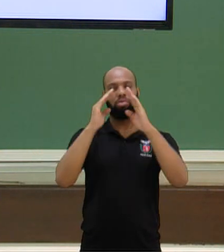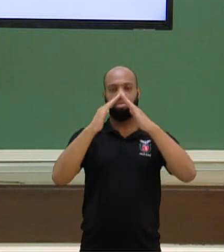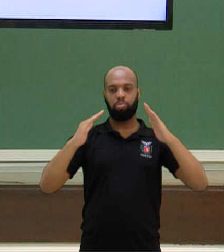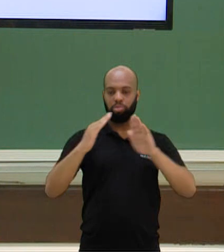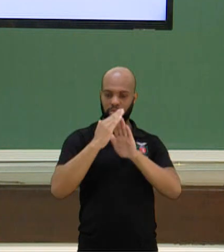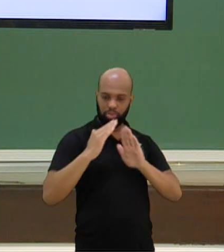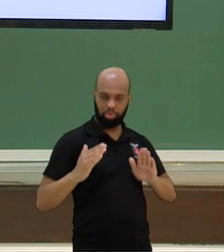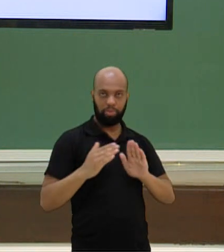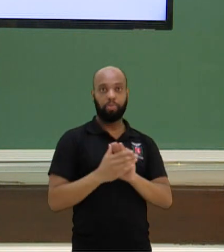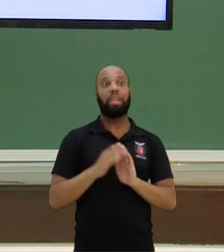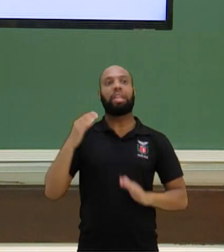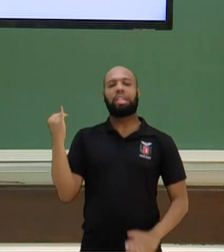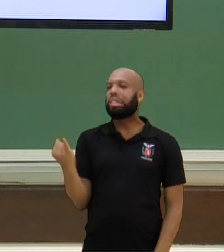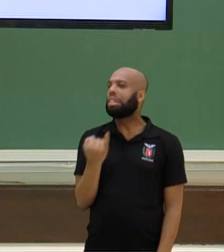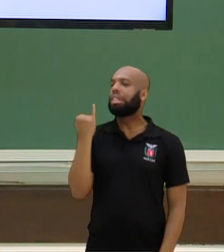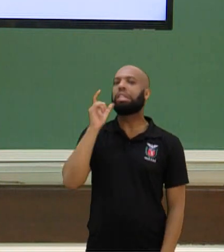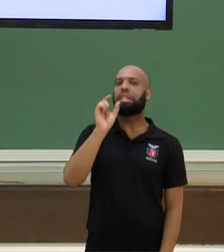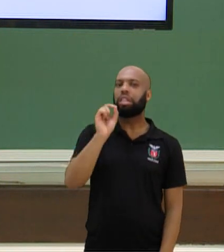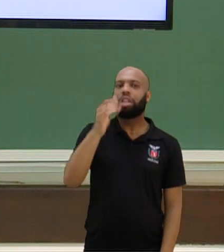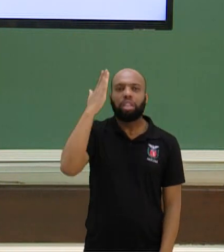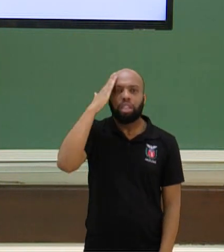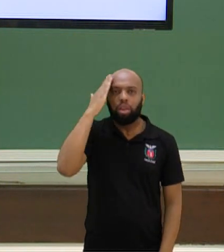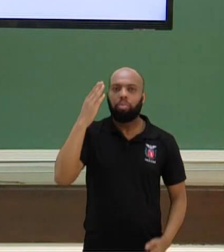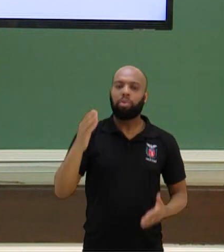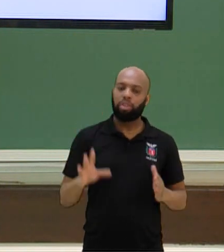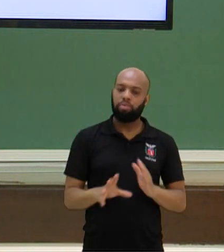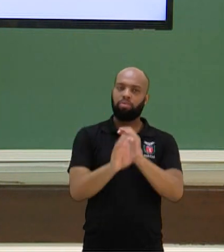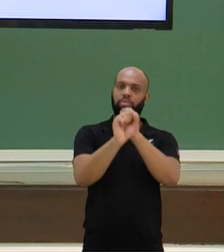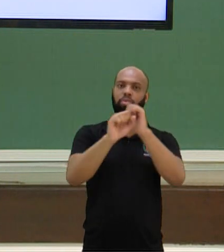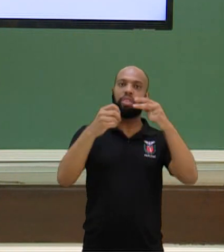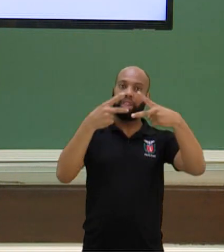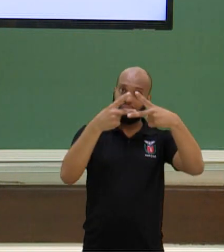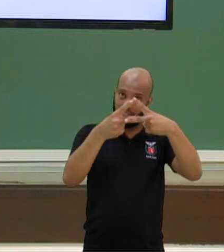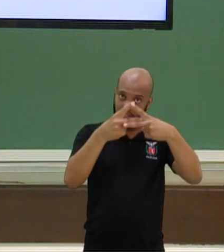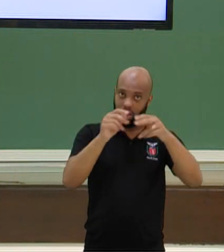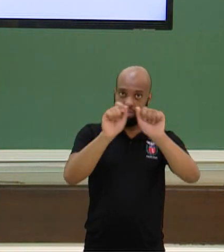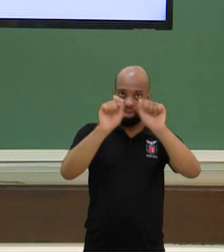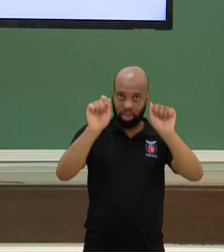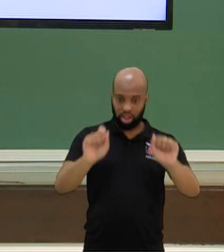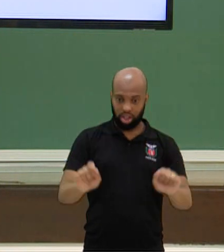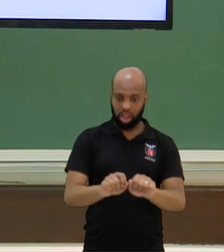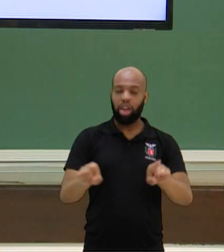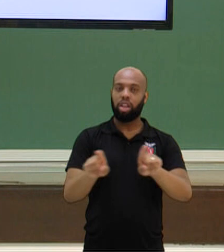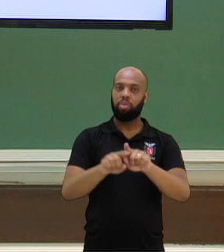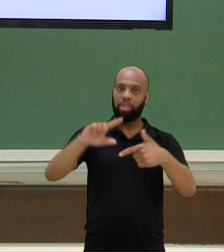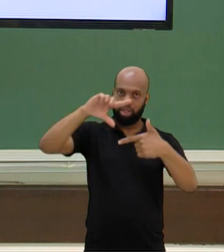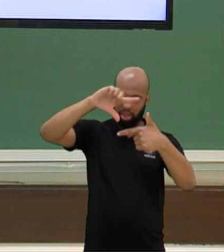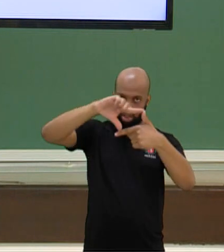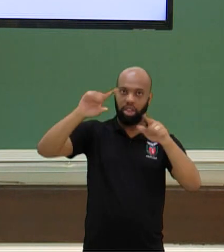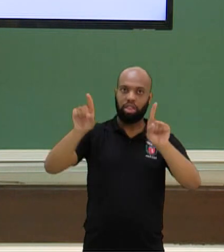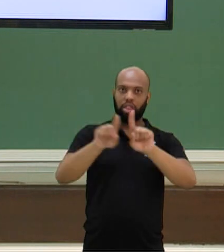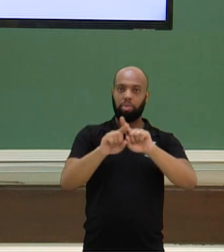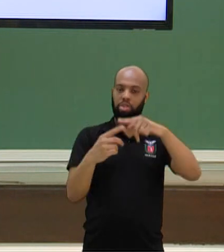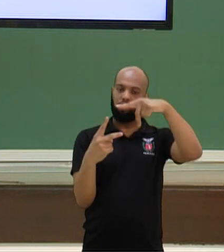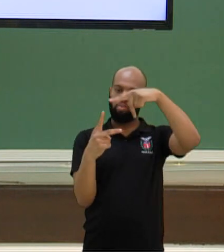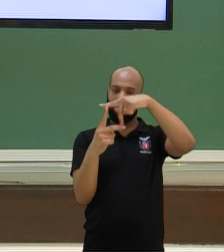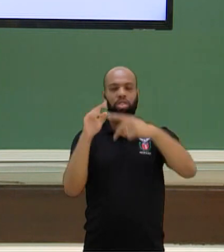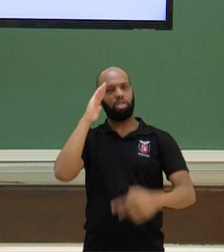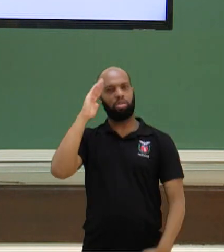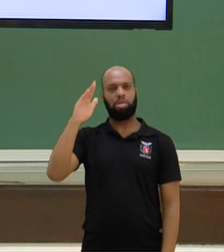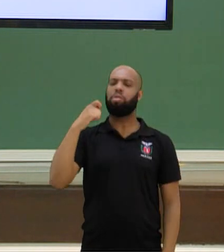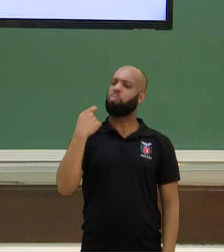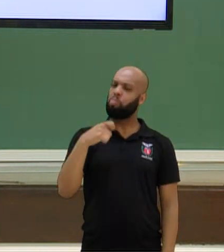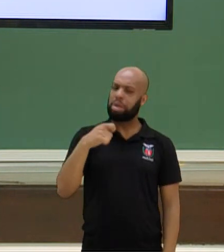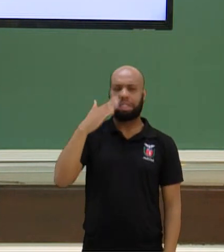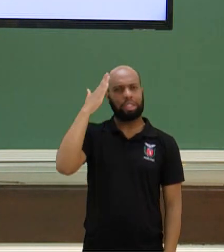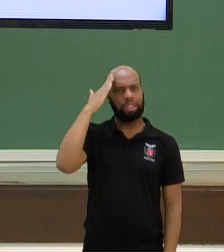certo? Lembrando que é importante a gente saber calcular a área do triângulo, do retângulo e do quadrado. Esses são os principais, vocês têm que saber